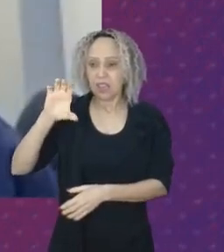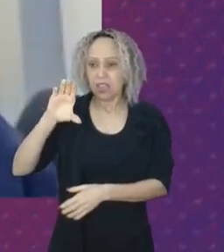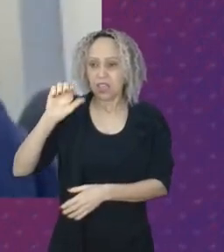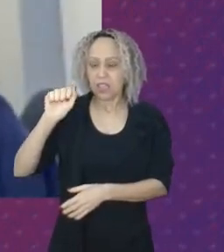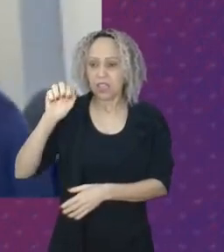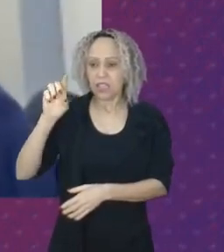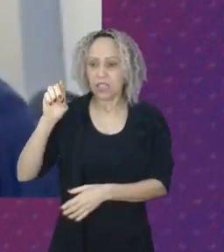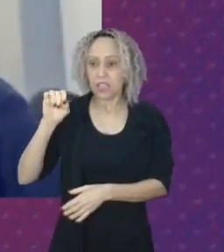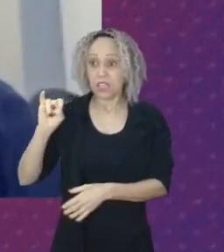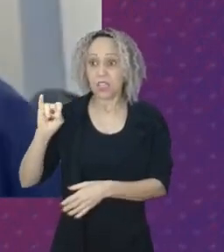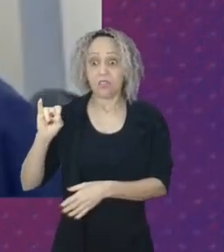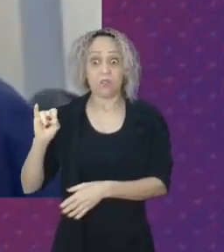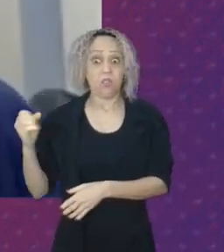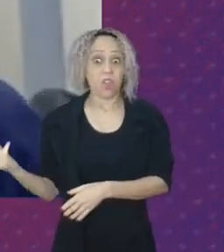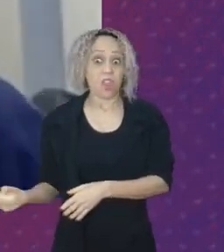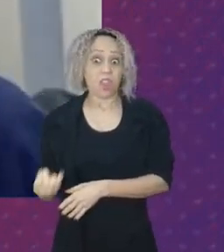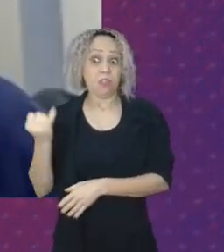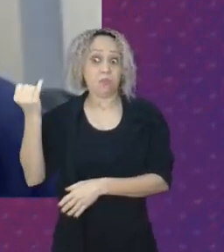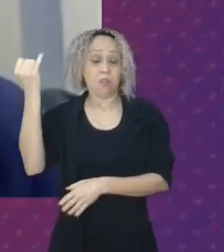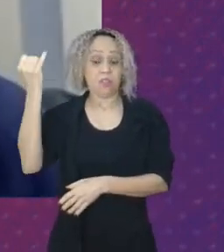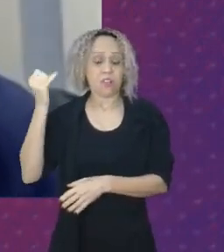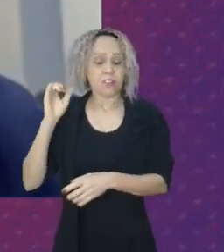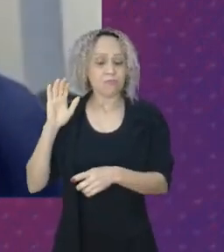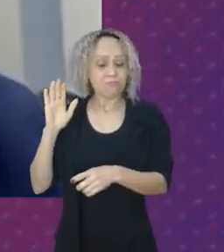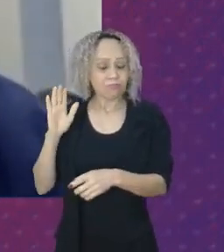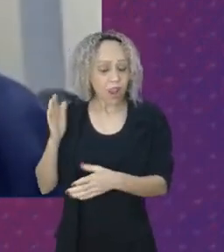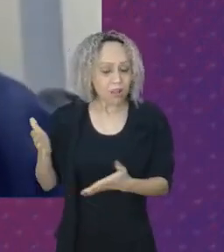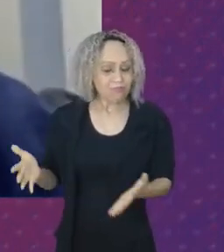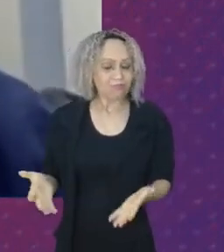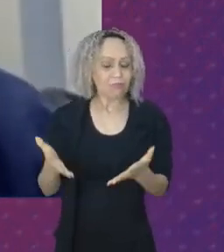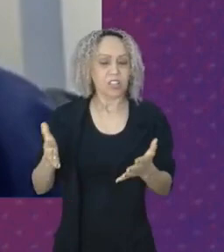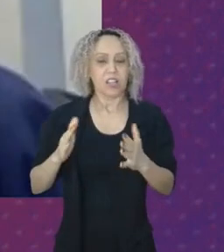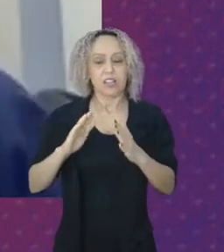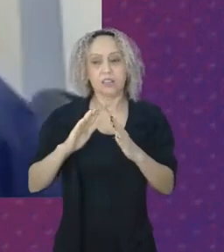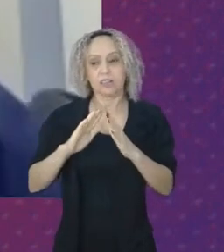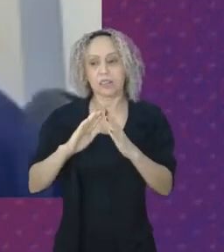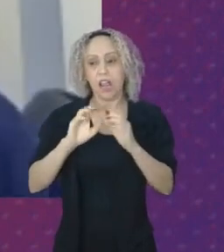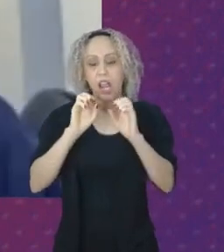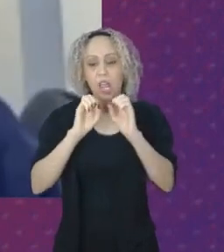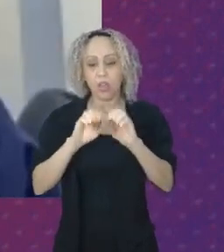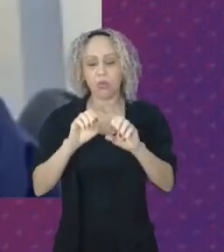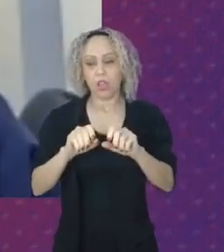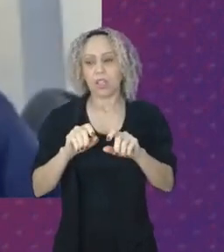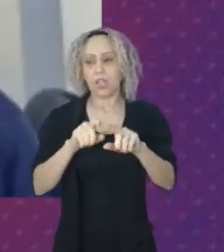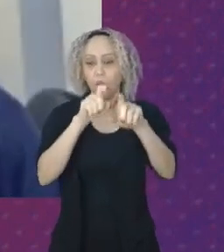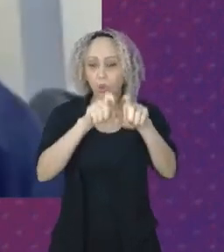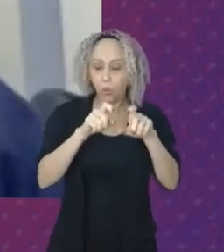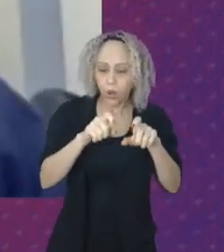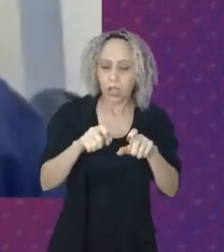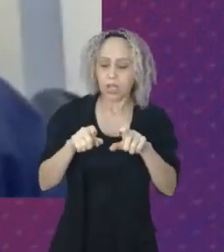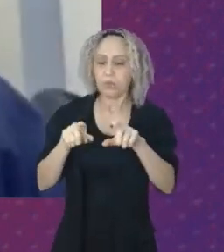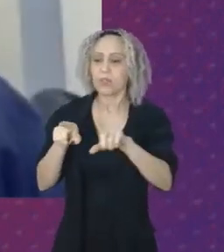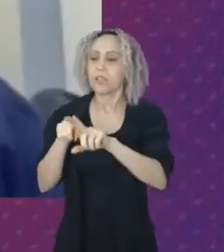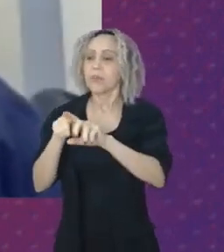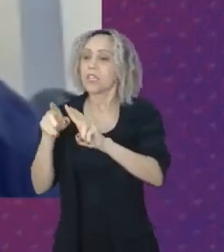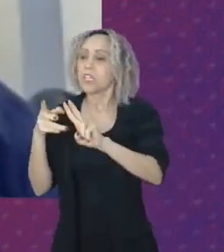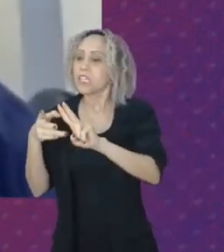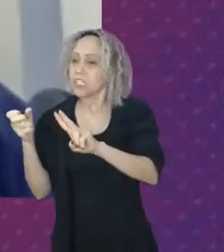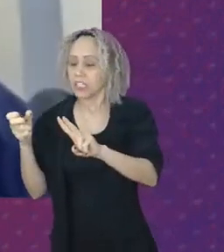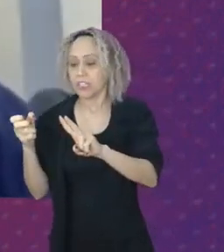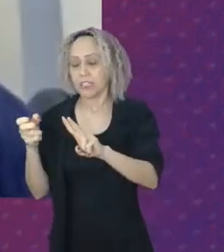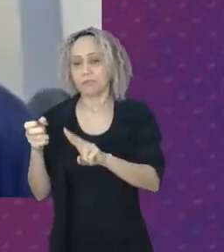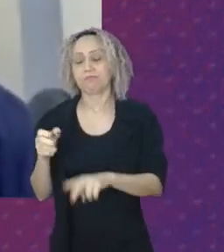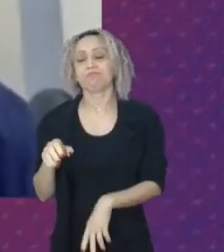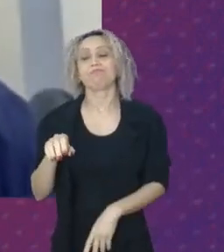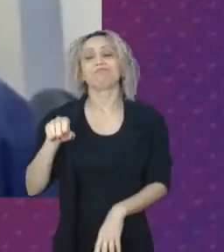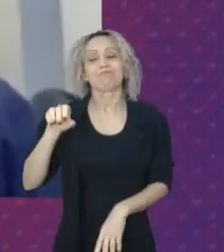campo e licenciaturas para a educação escolar indígena, né? A CECADI também foi responsável por criar um